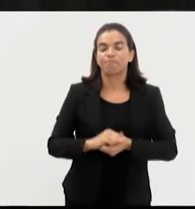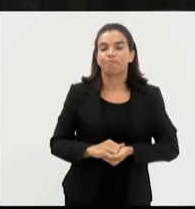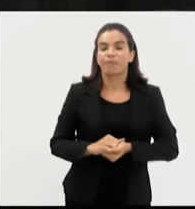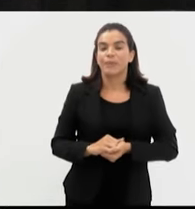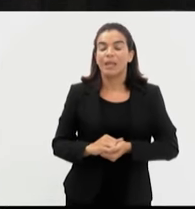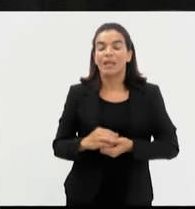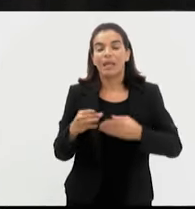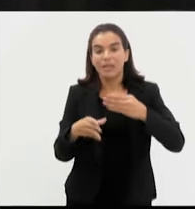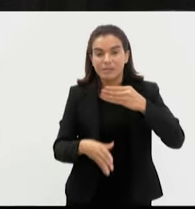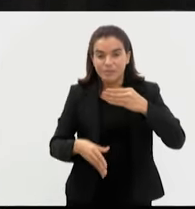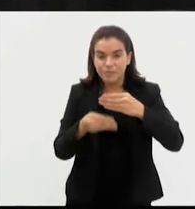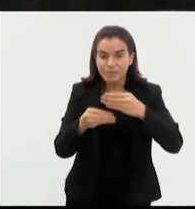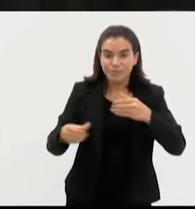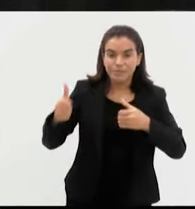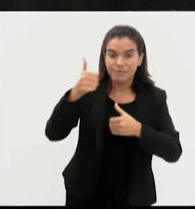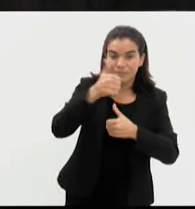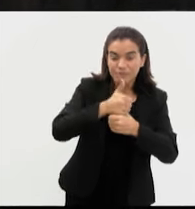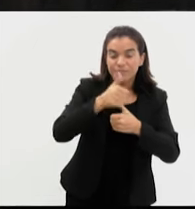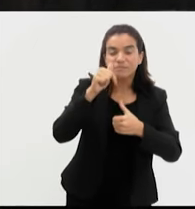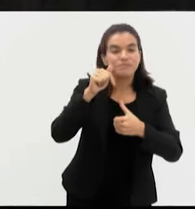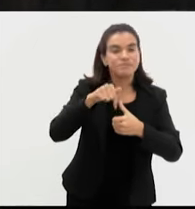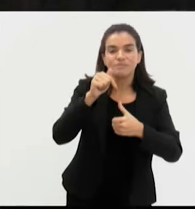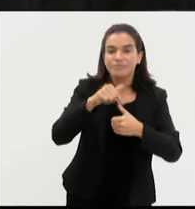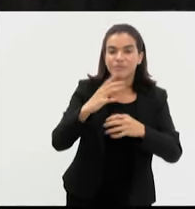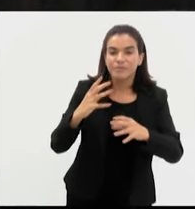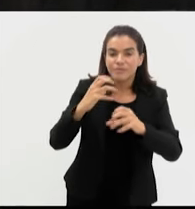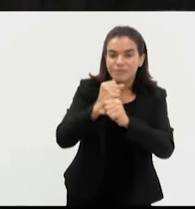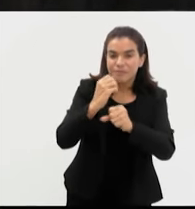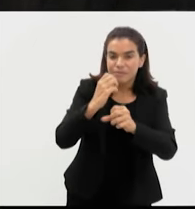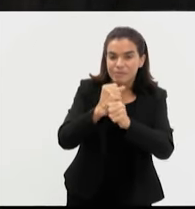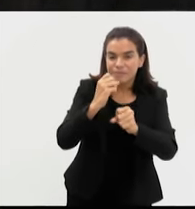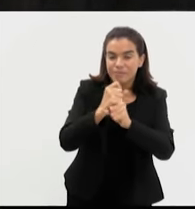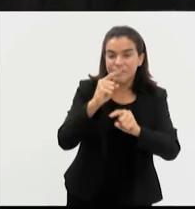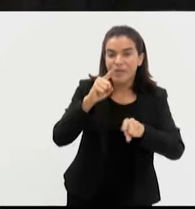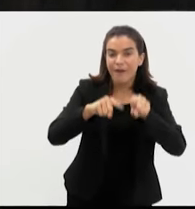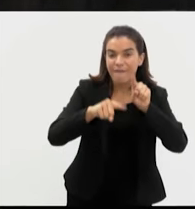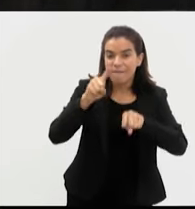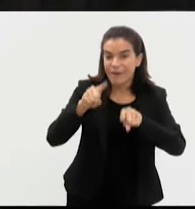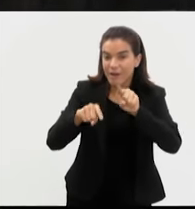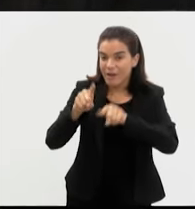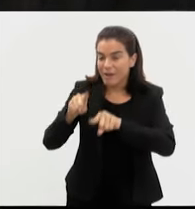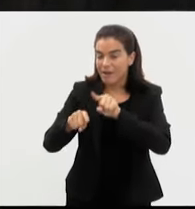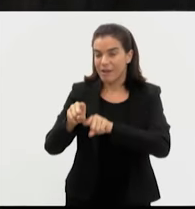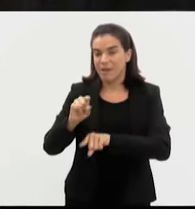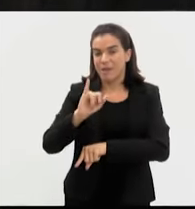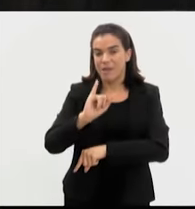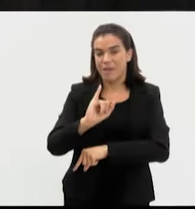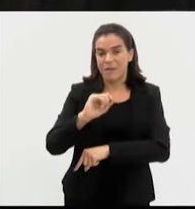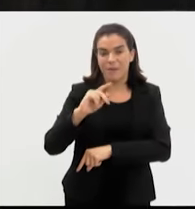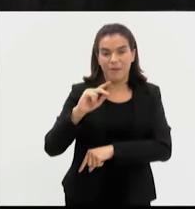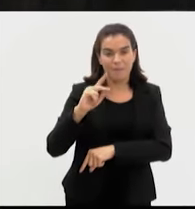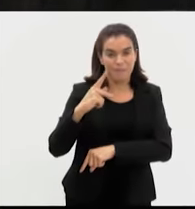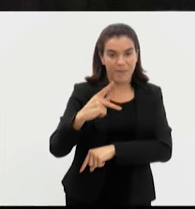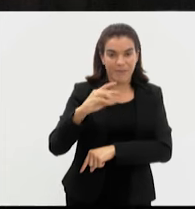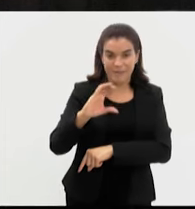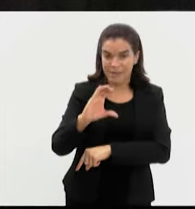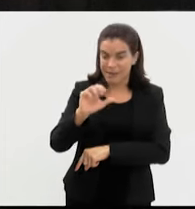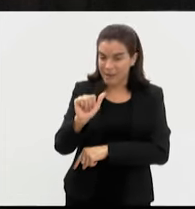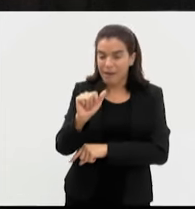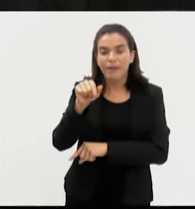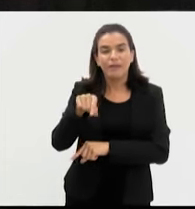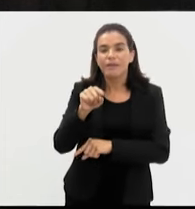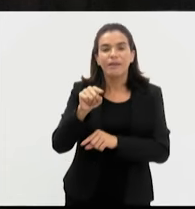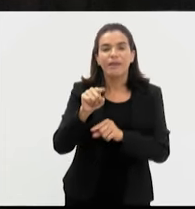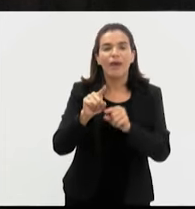reposição foi calculada em cima da variação do IPC que é o